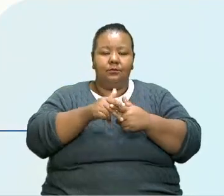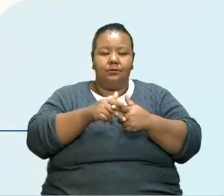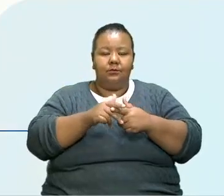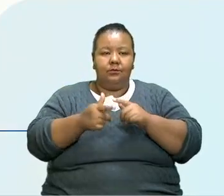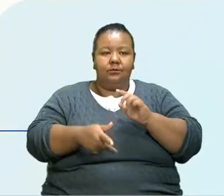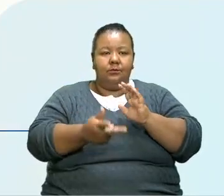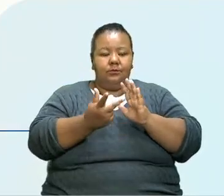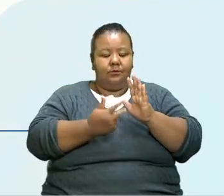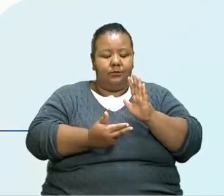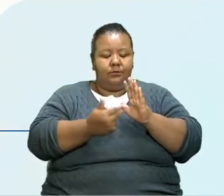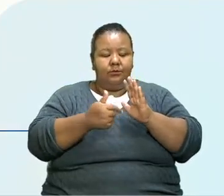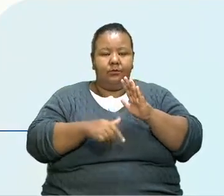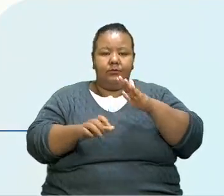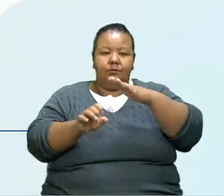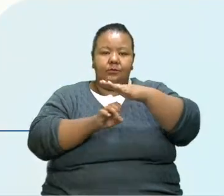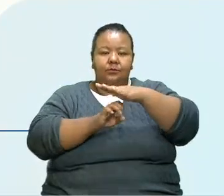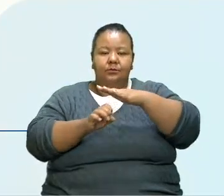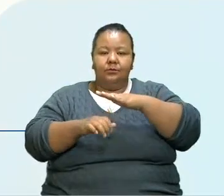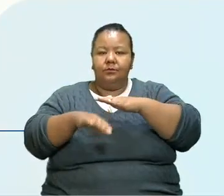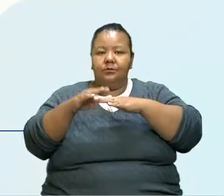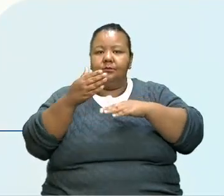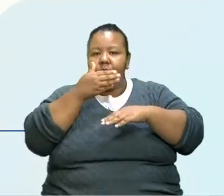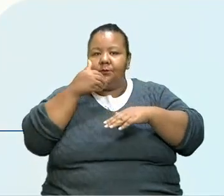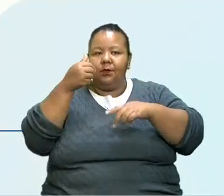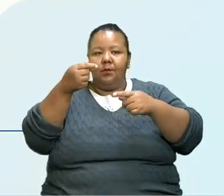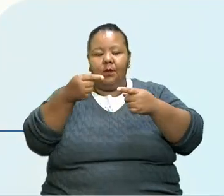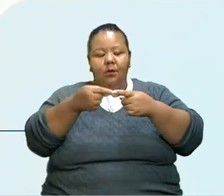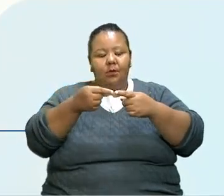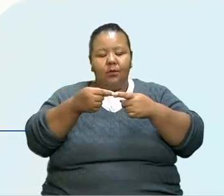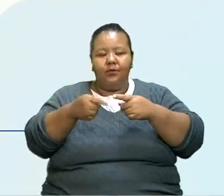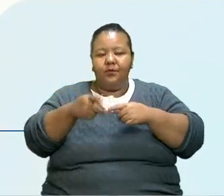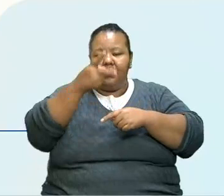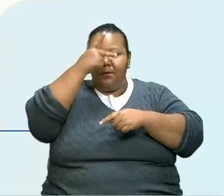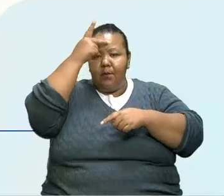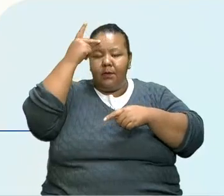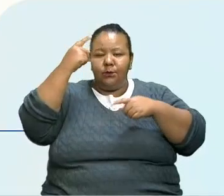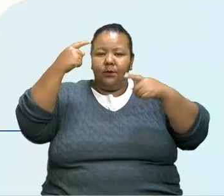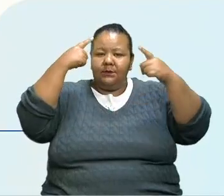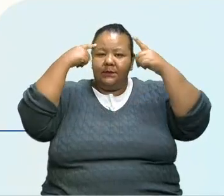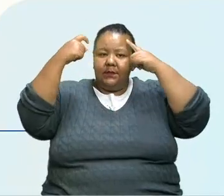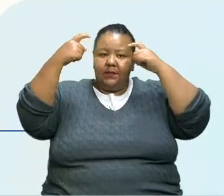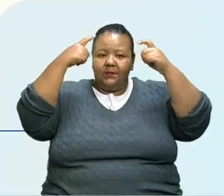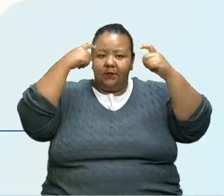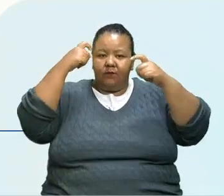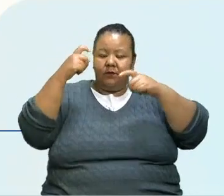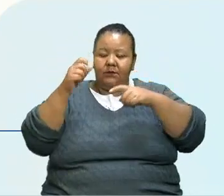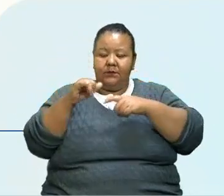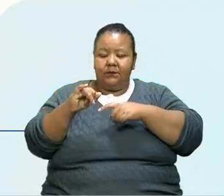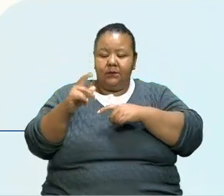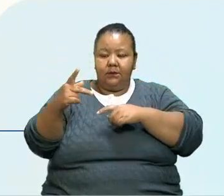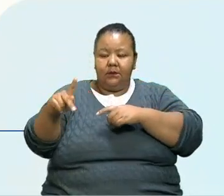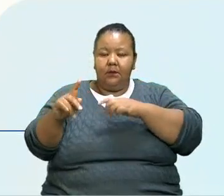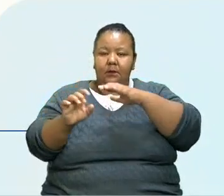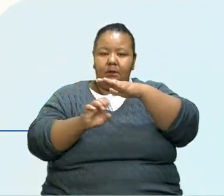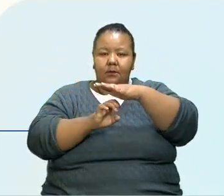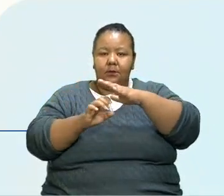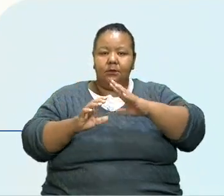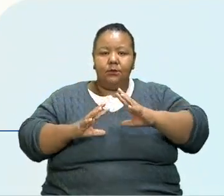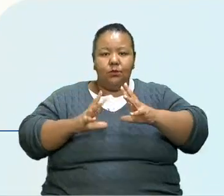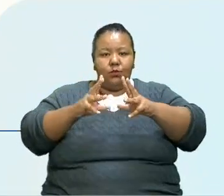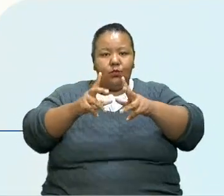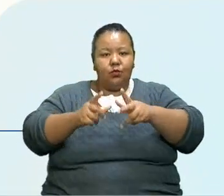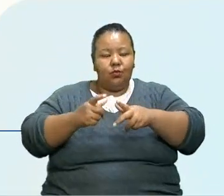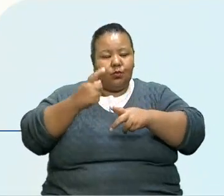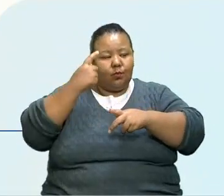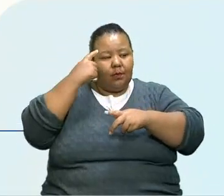desenho e organização mais adequado para trabalhos que são realizados por pessoas criativas? Se naquela empresa todo mundo acha